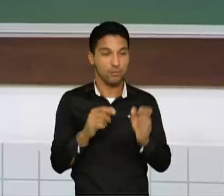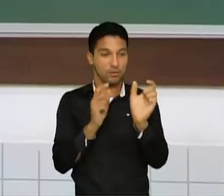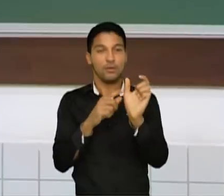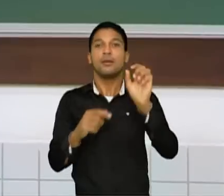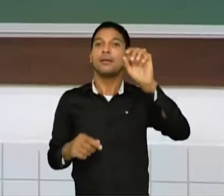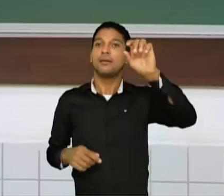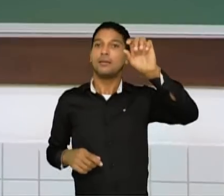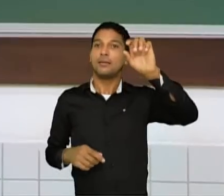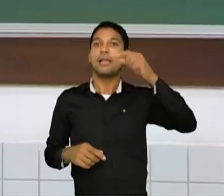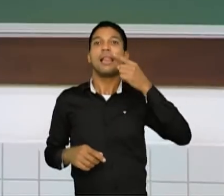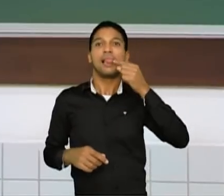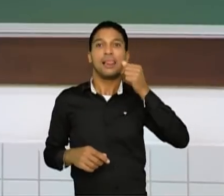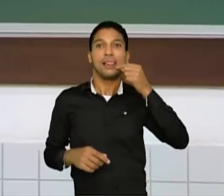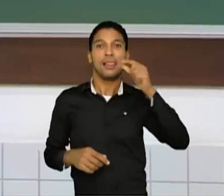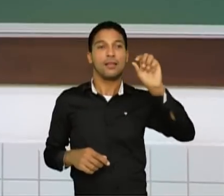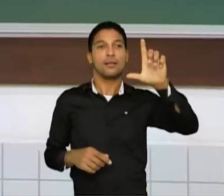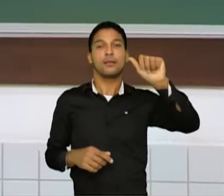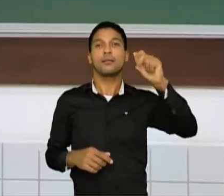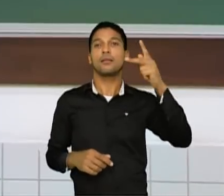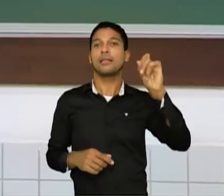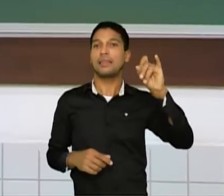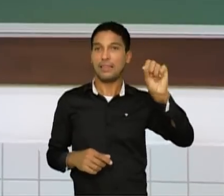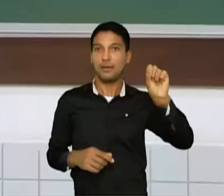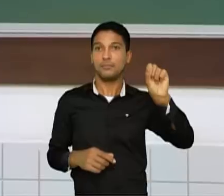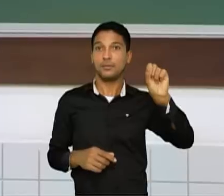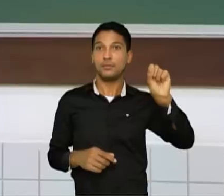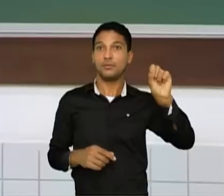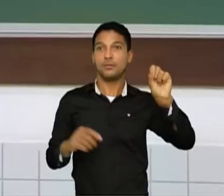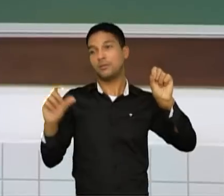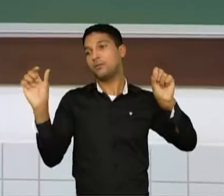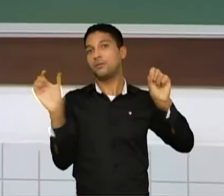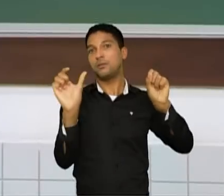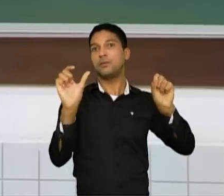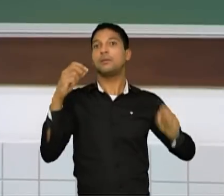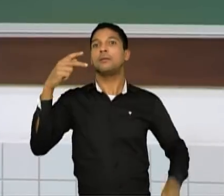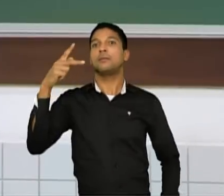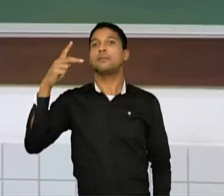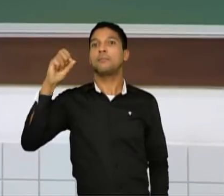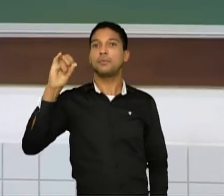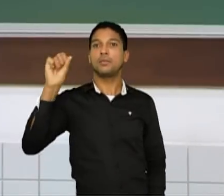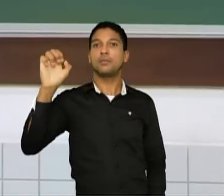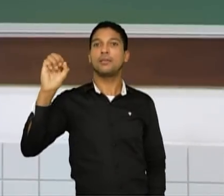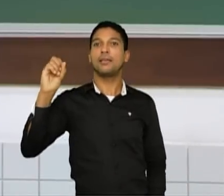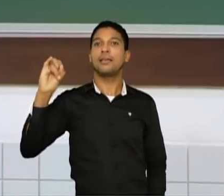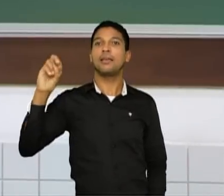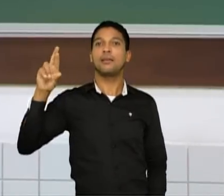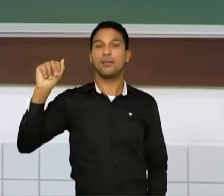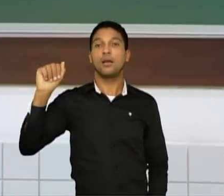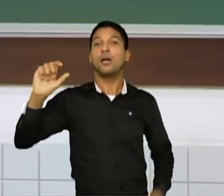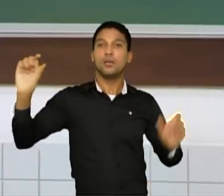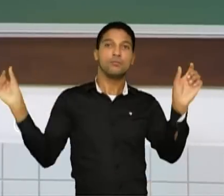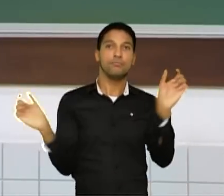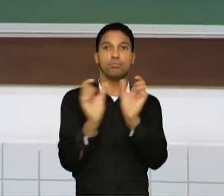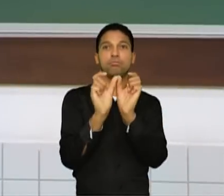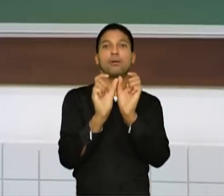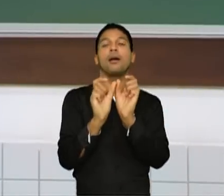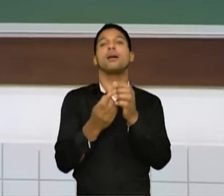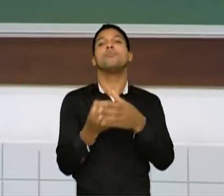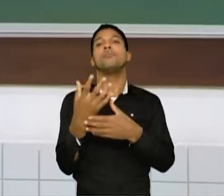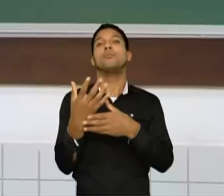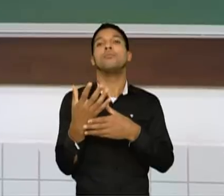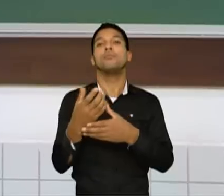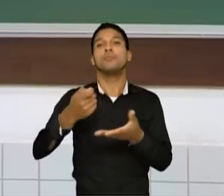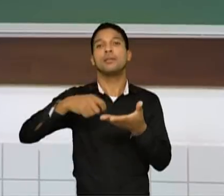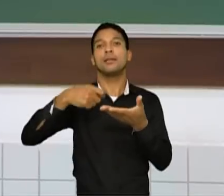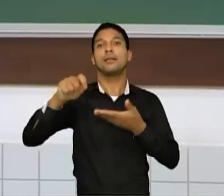gente tem uma derivação sufixal de uma palavra que a partir de lápis, de uma palavra primitiva original, originou-se outra por